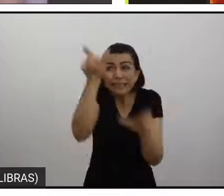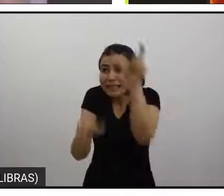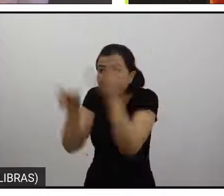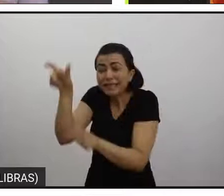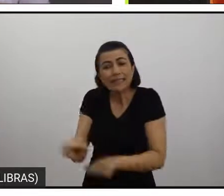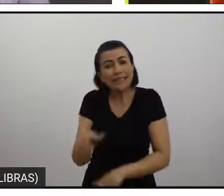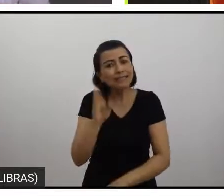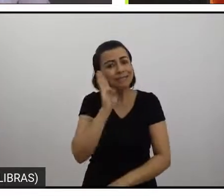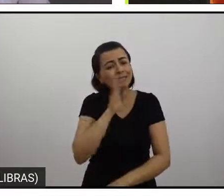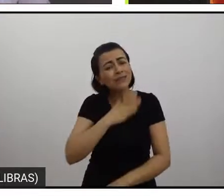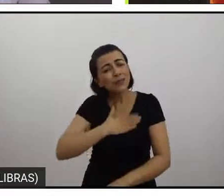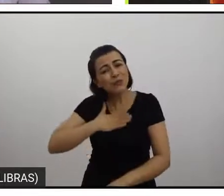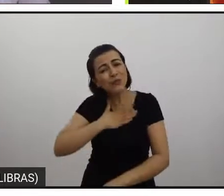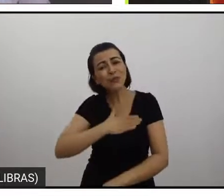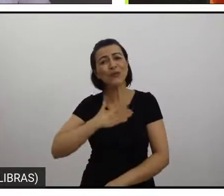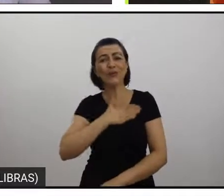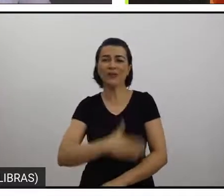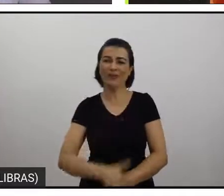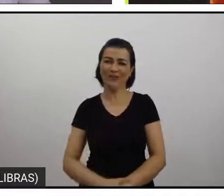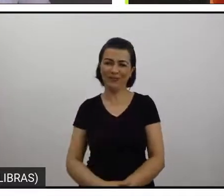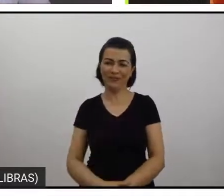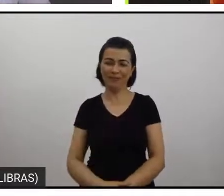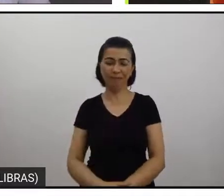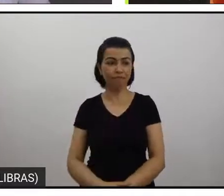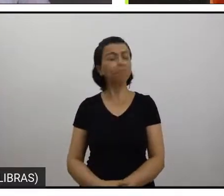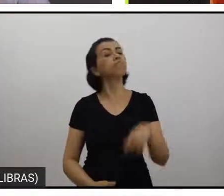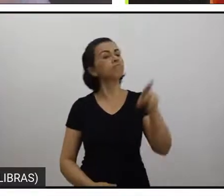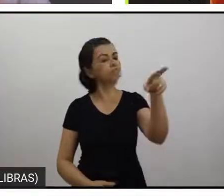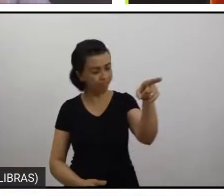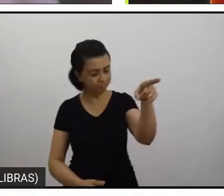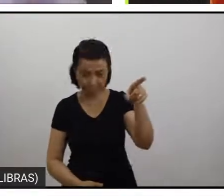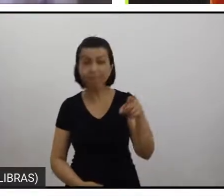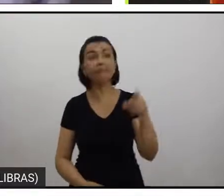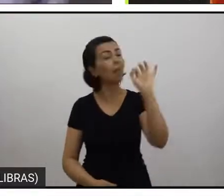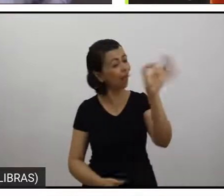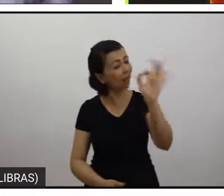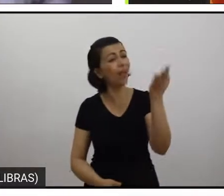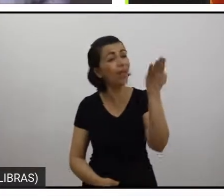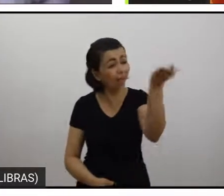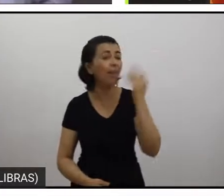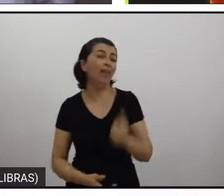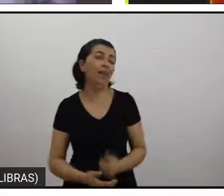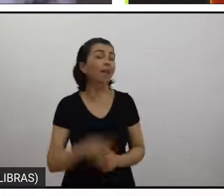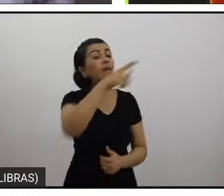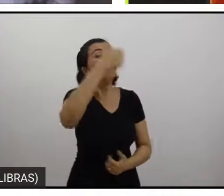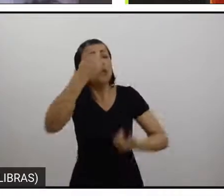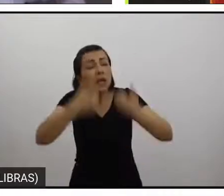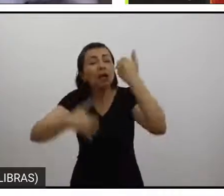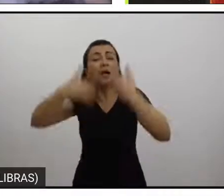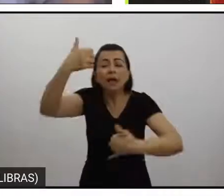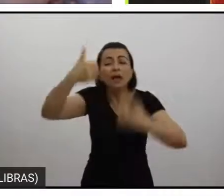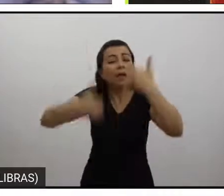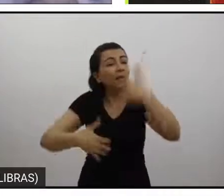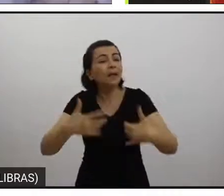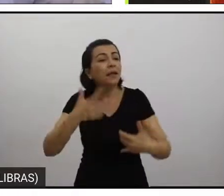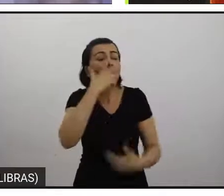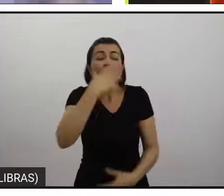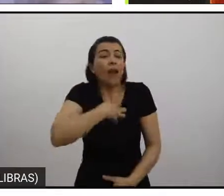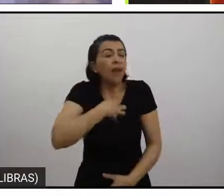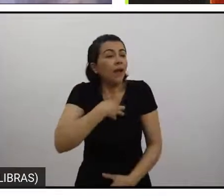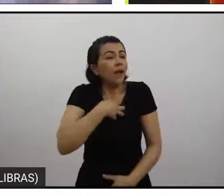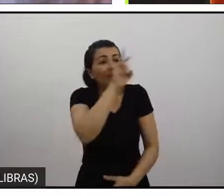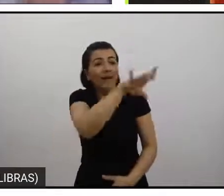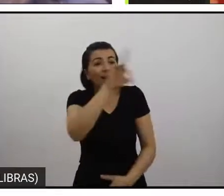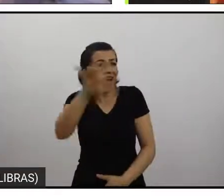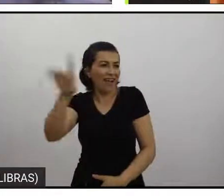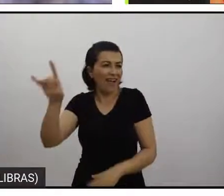entendendo o sentido que aquilo faz para a gente, como aquilo move a gente para fazer, né? Assim, ainda mais quando a gente não tem